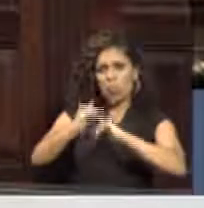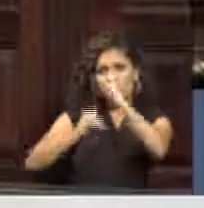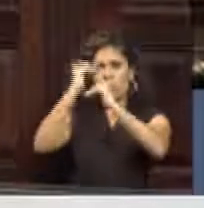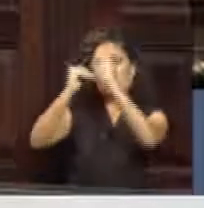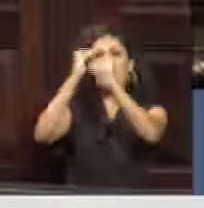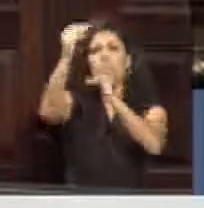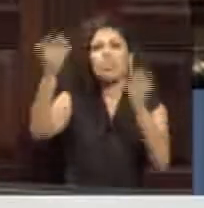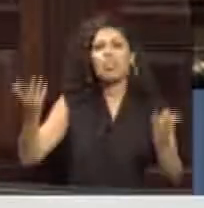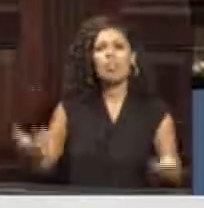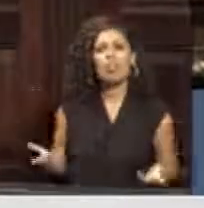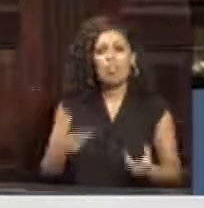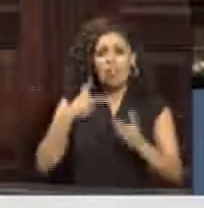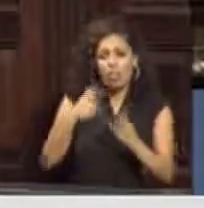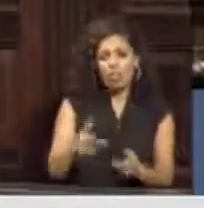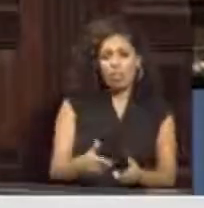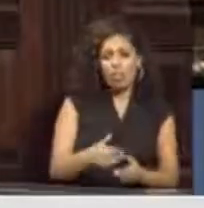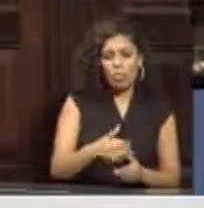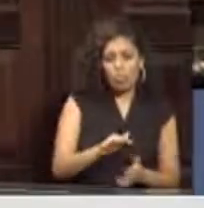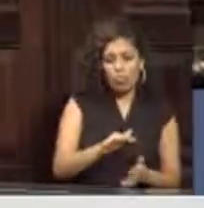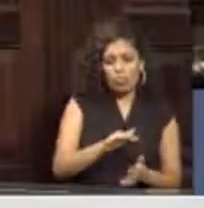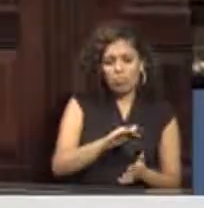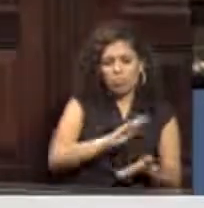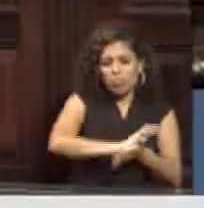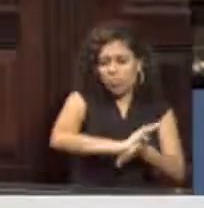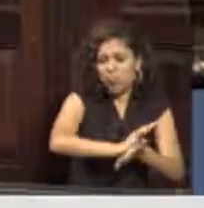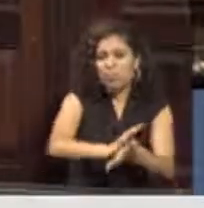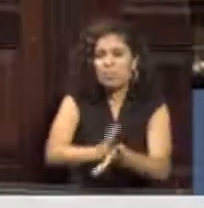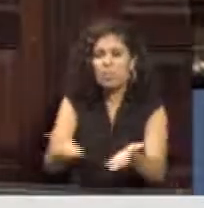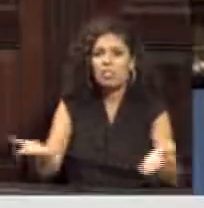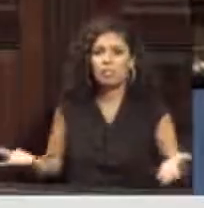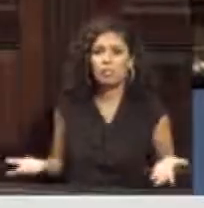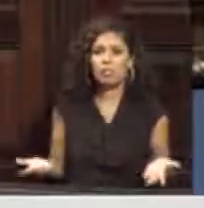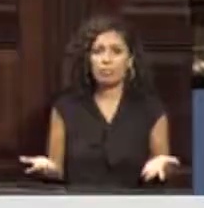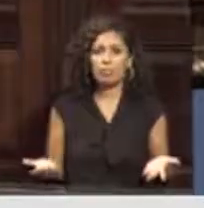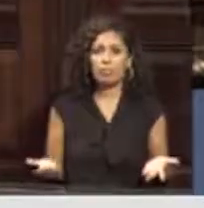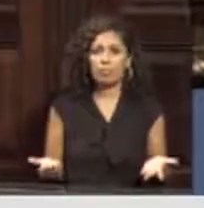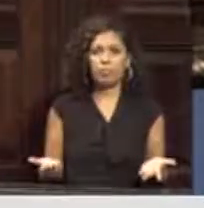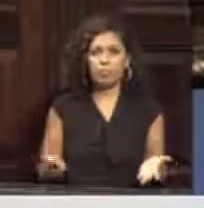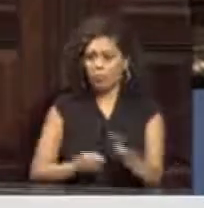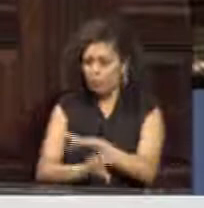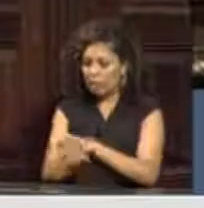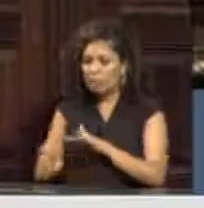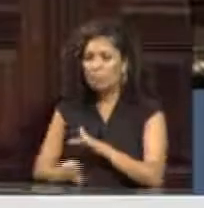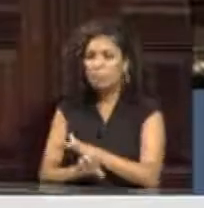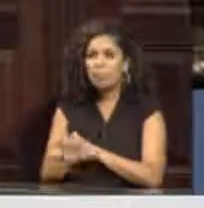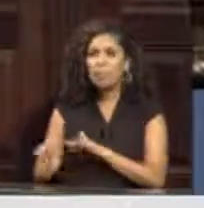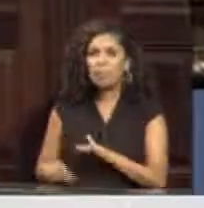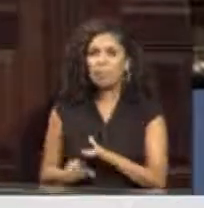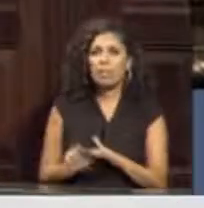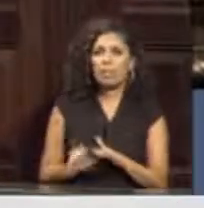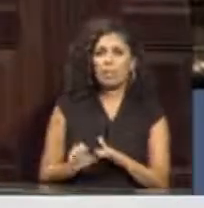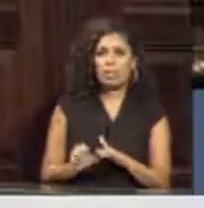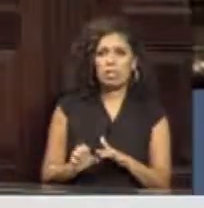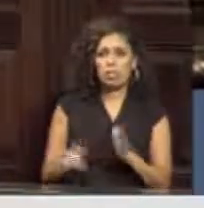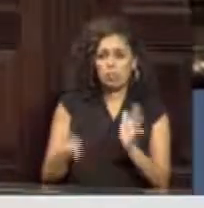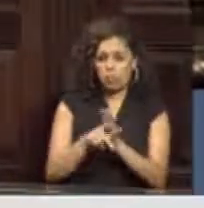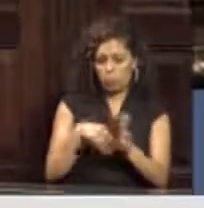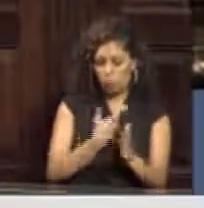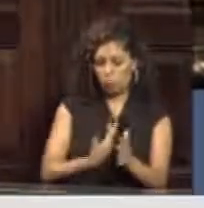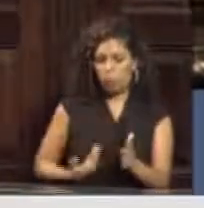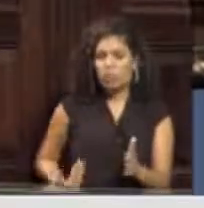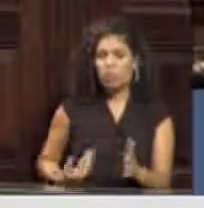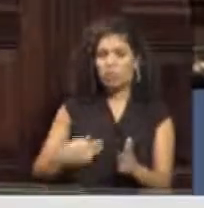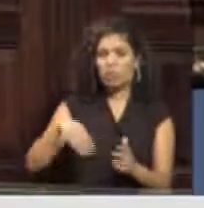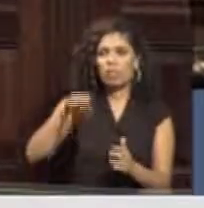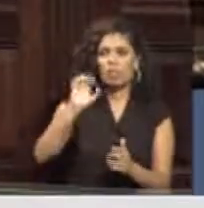pátria. Porque, na verdade, a nossa Eletrobras, empresa estatal, ela